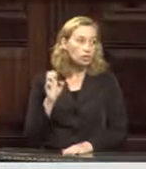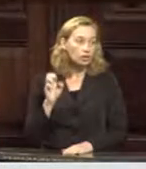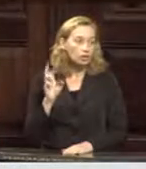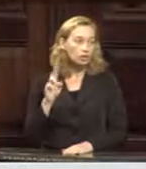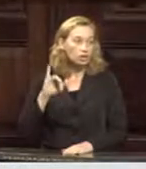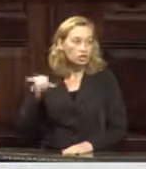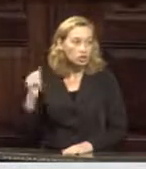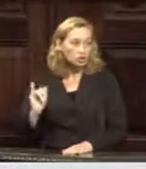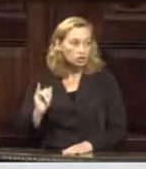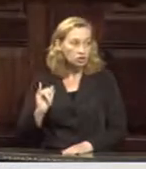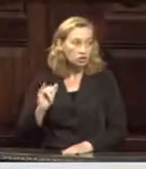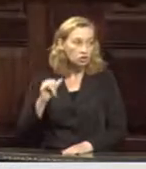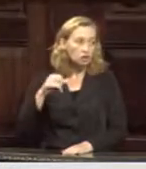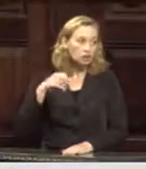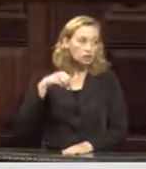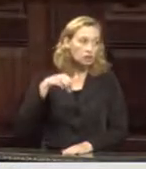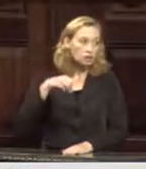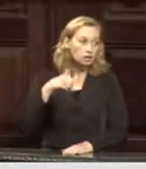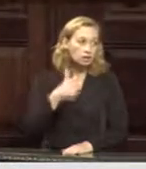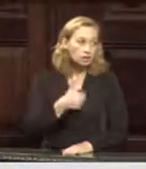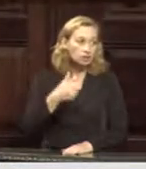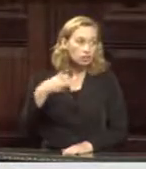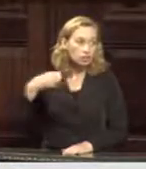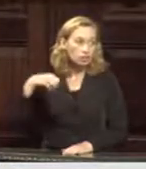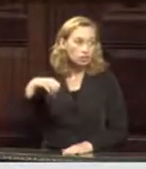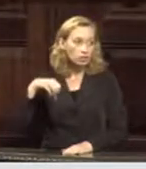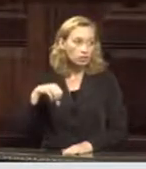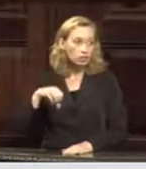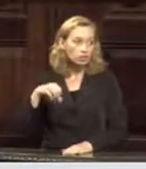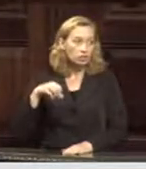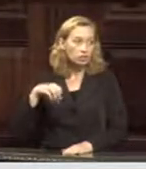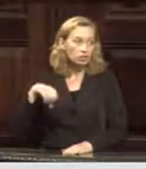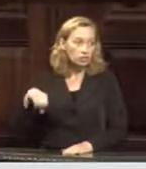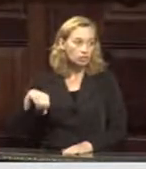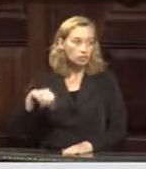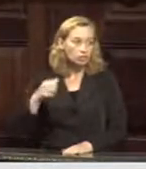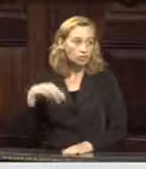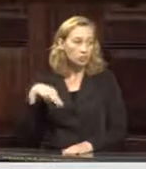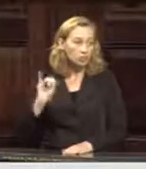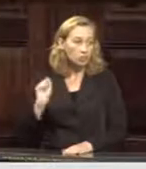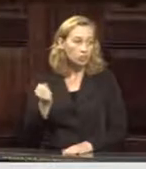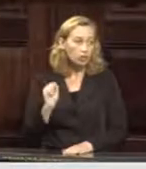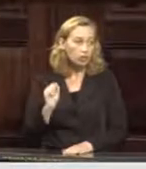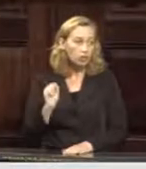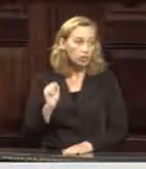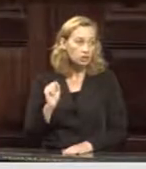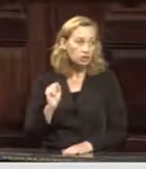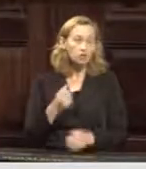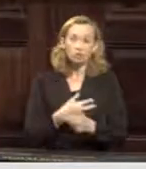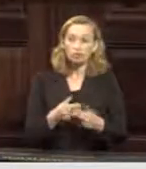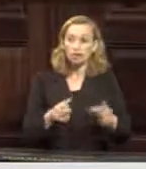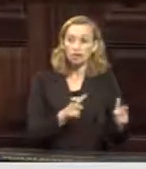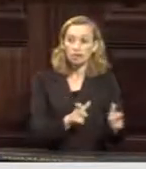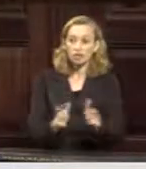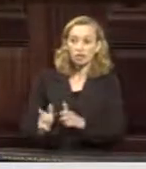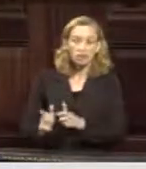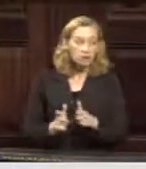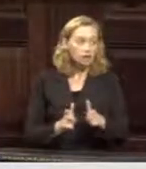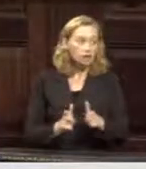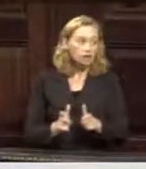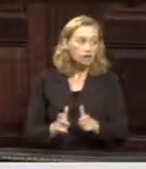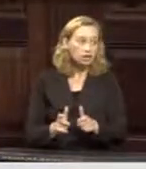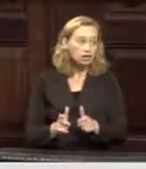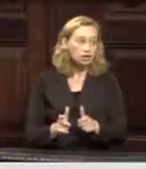199 milhões. A FAETEC, 476 milhões. Veja a situação dramática da FAETEC. 476